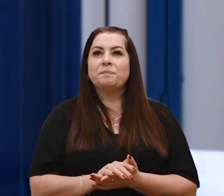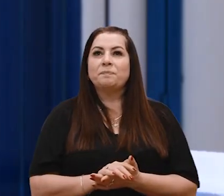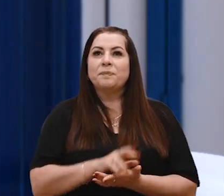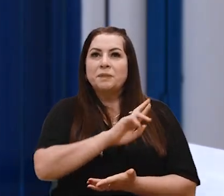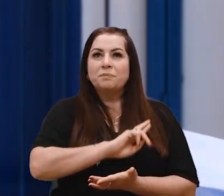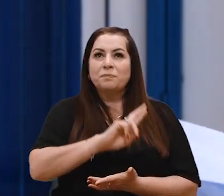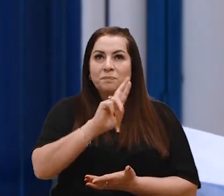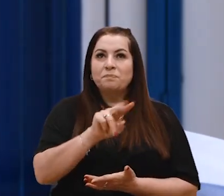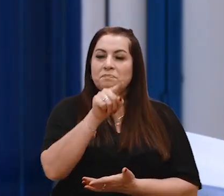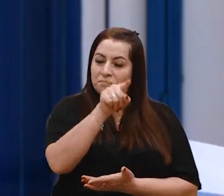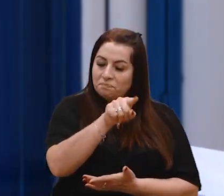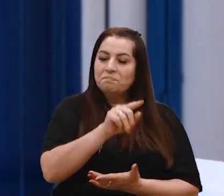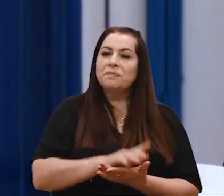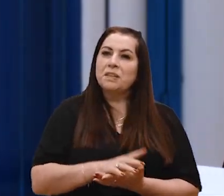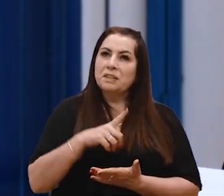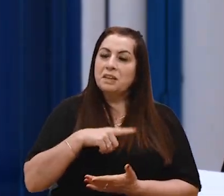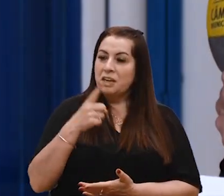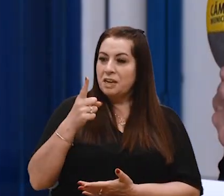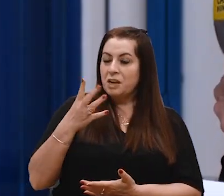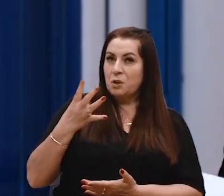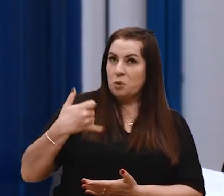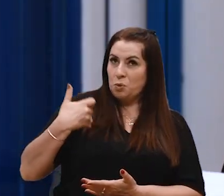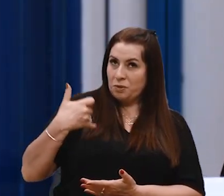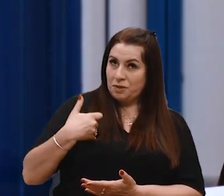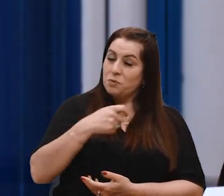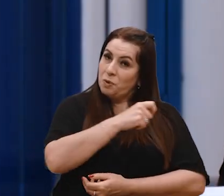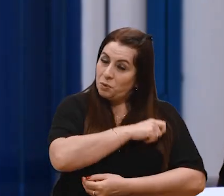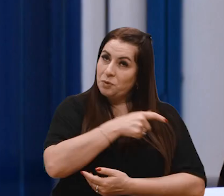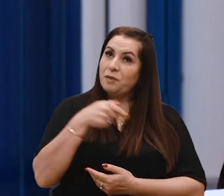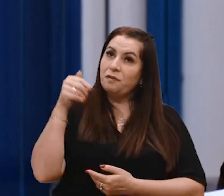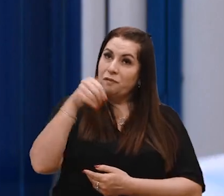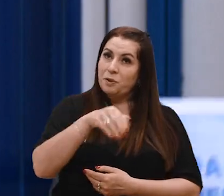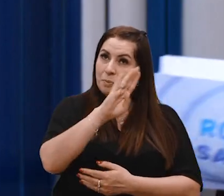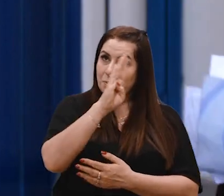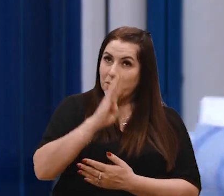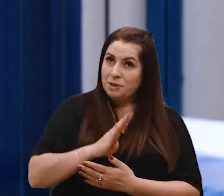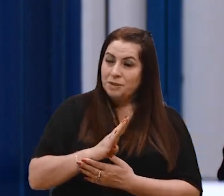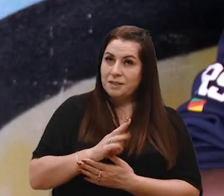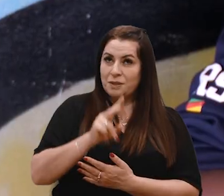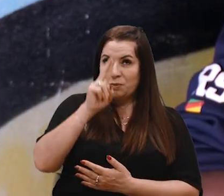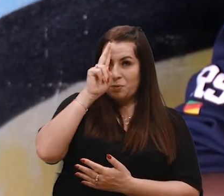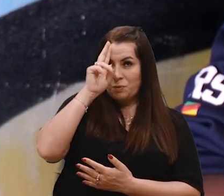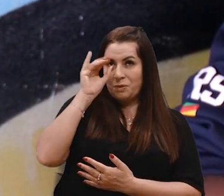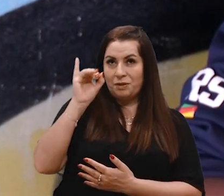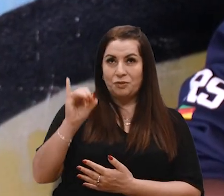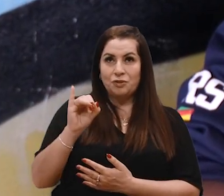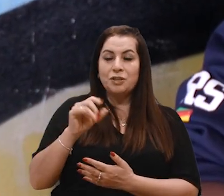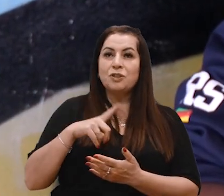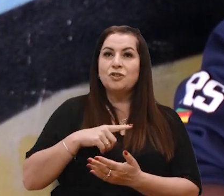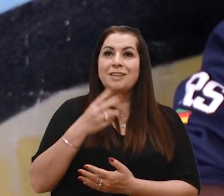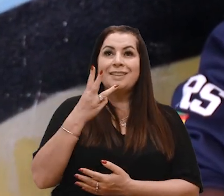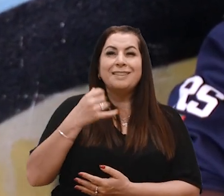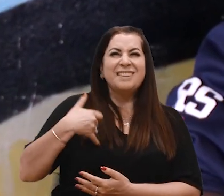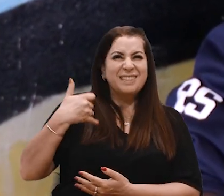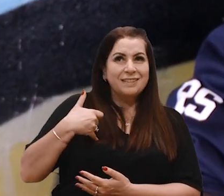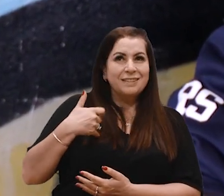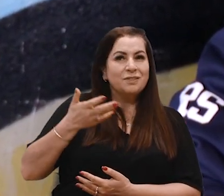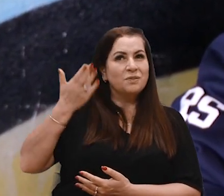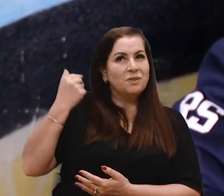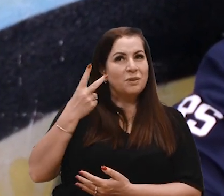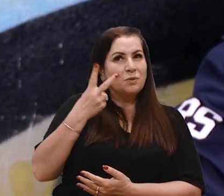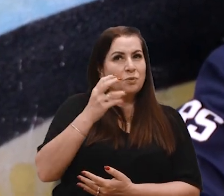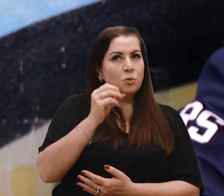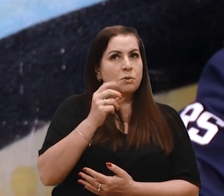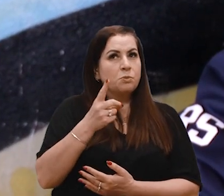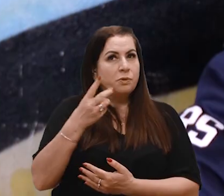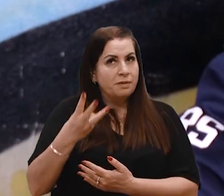porta-voz, nosso Volkens Fervil, que tem 14 anos, que veio para o Brasil do Haiti quando tinha 3